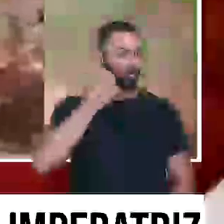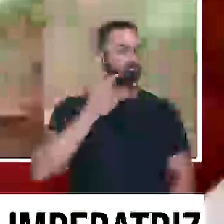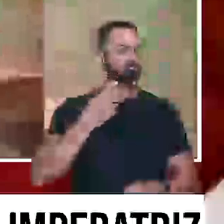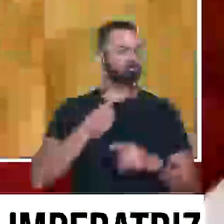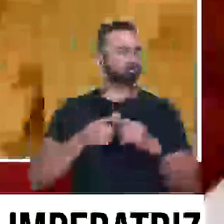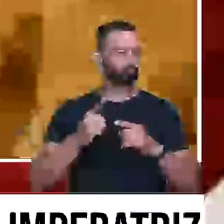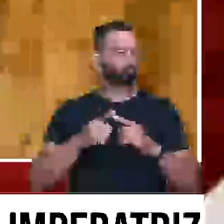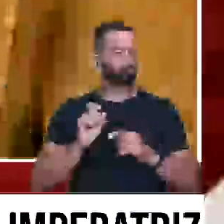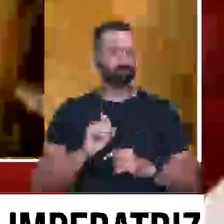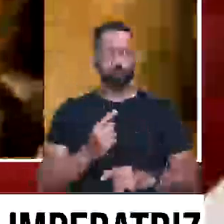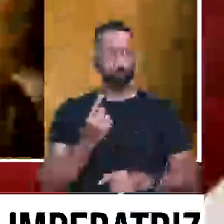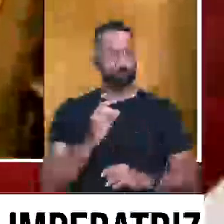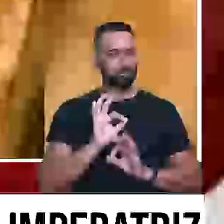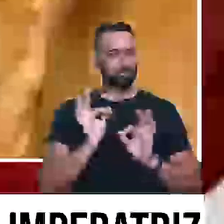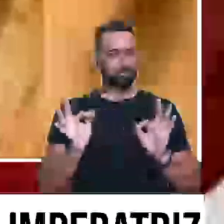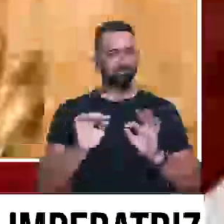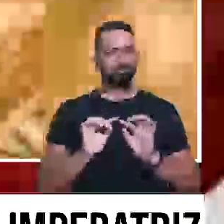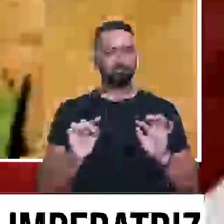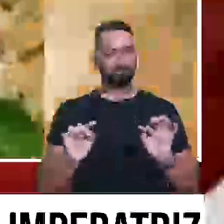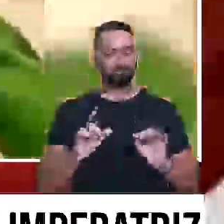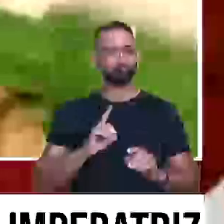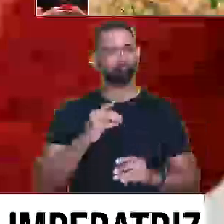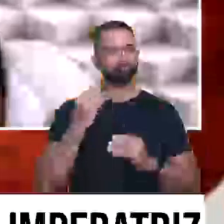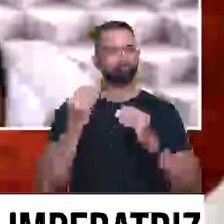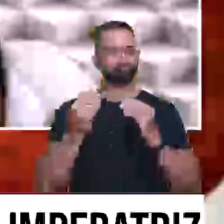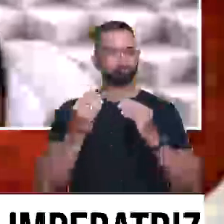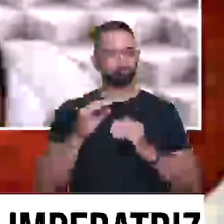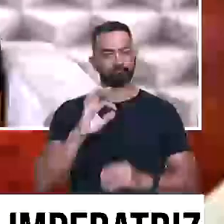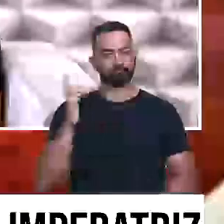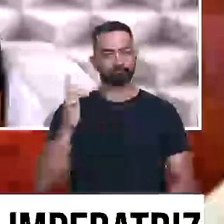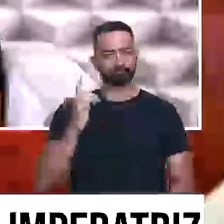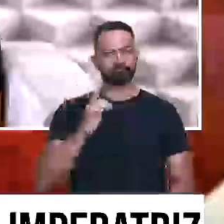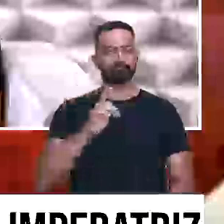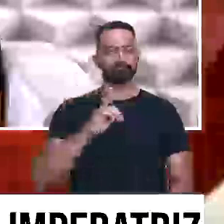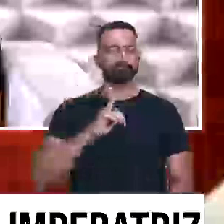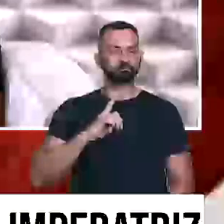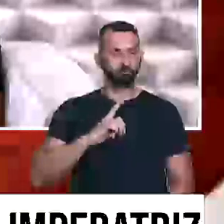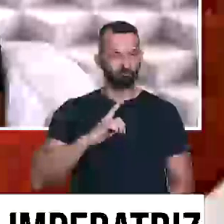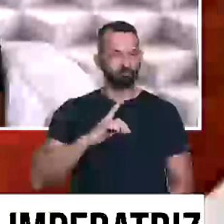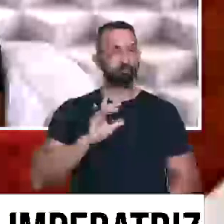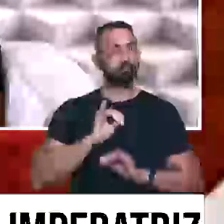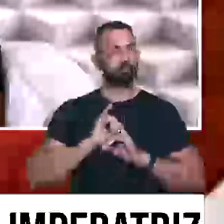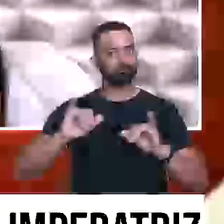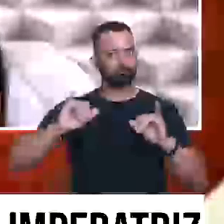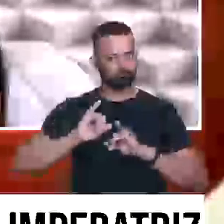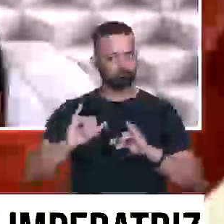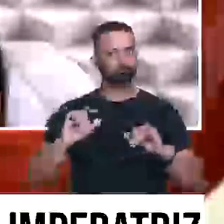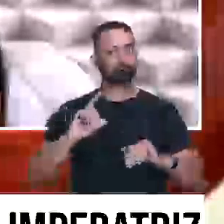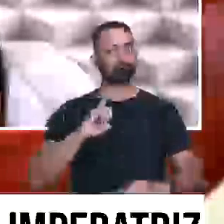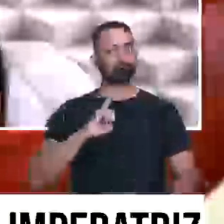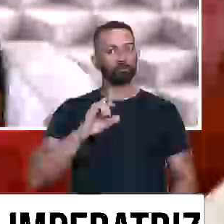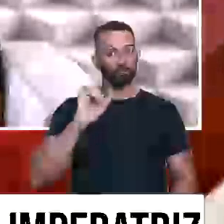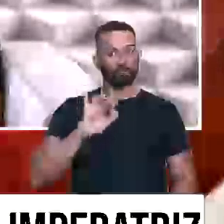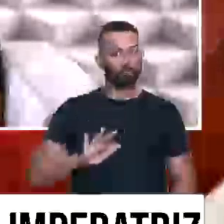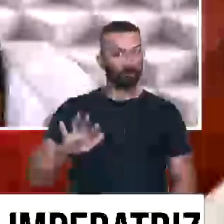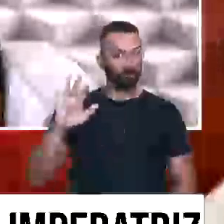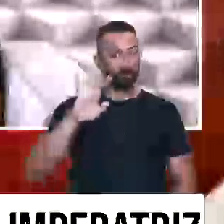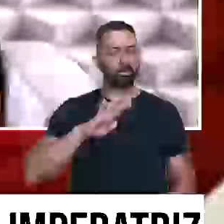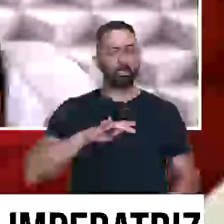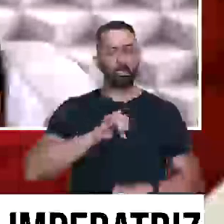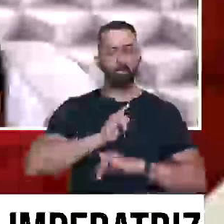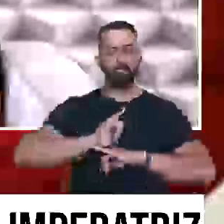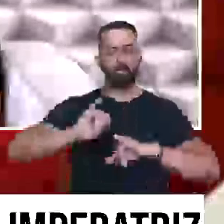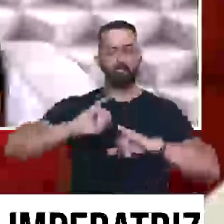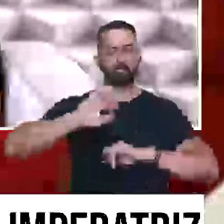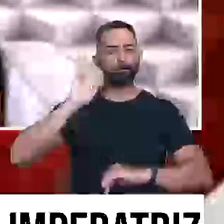no rosto Segundo a polícia Cada história em Valéria claro que casos assim acabou repercutindo muito mais